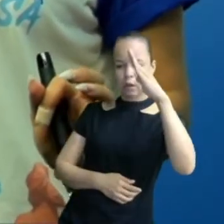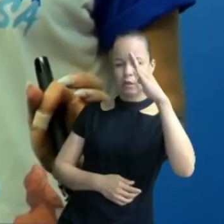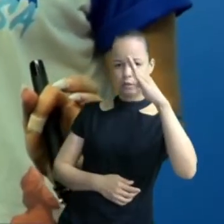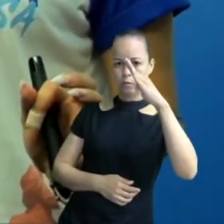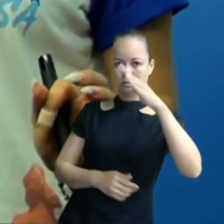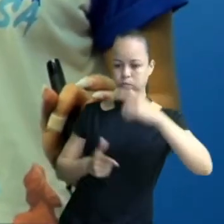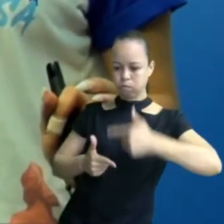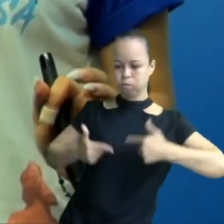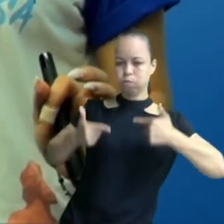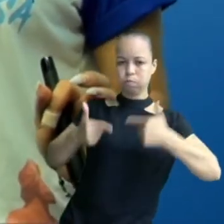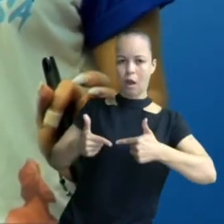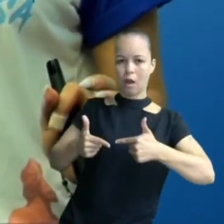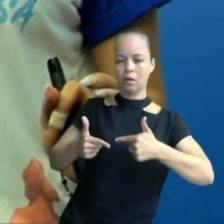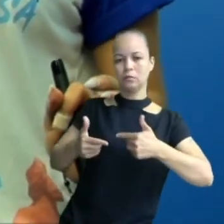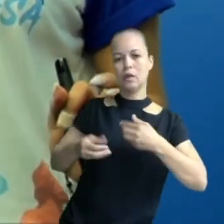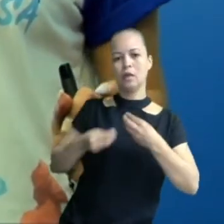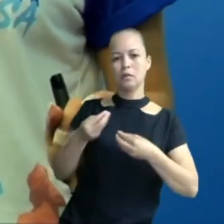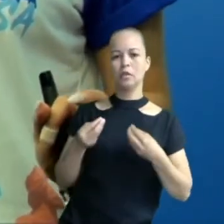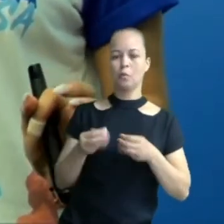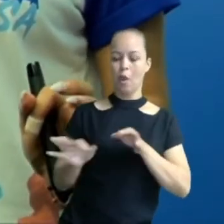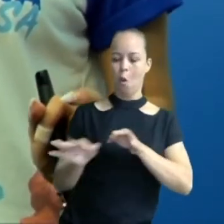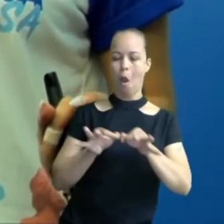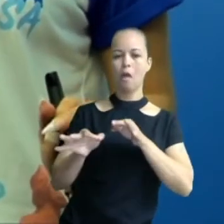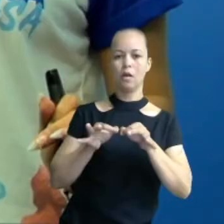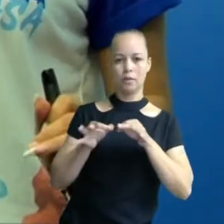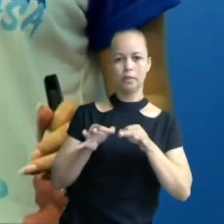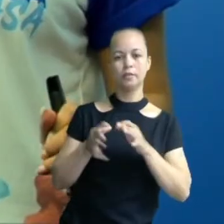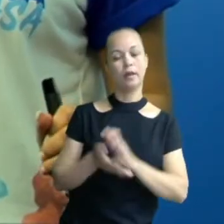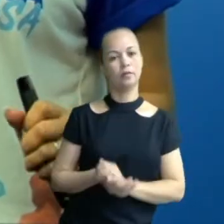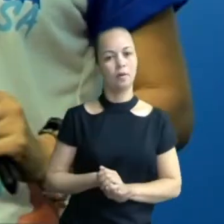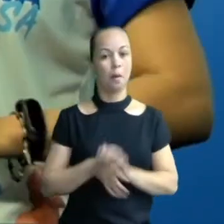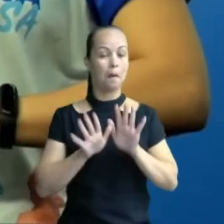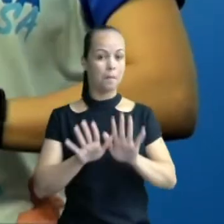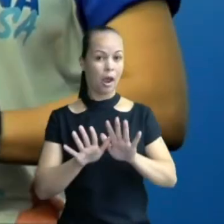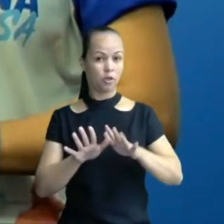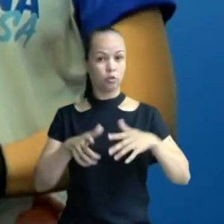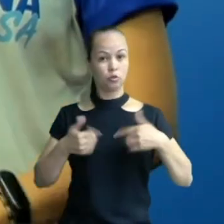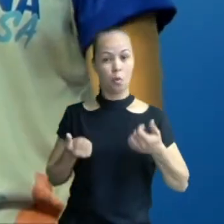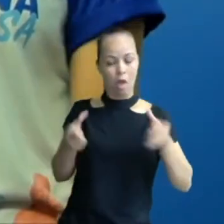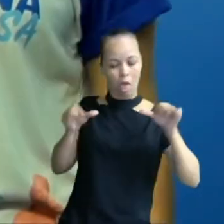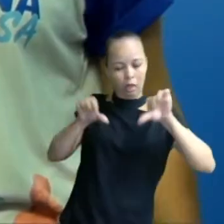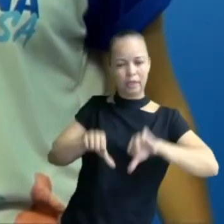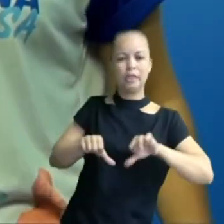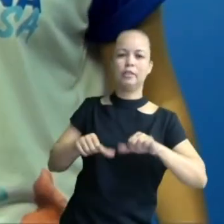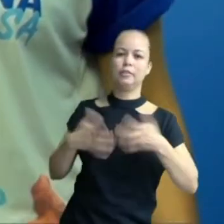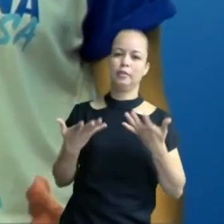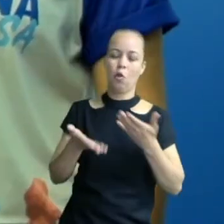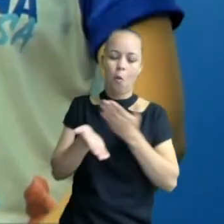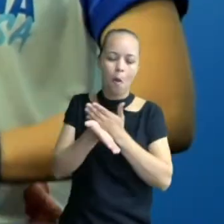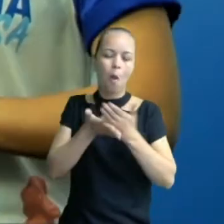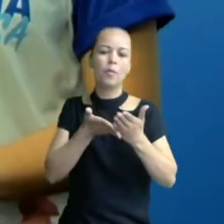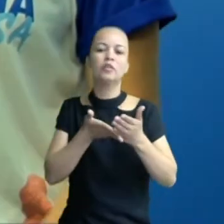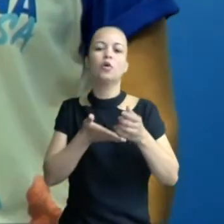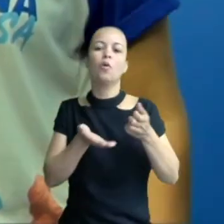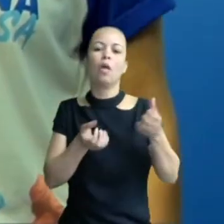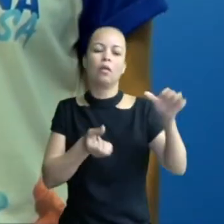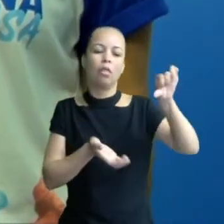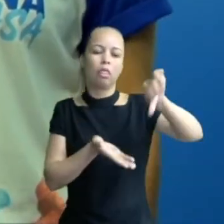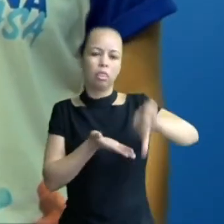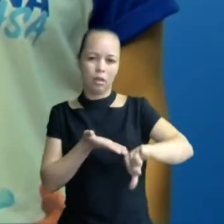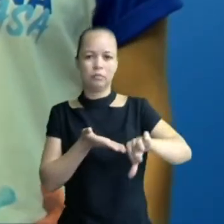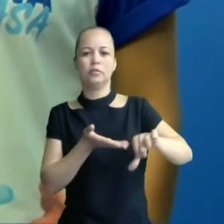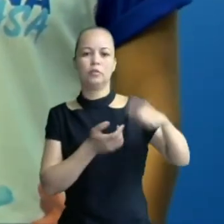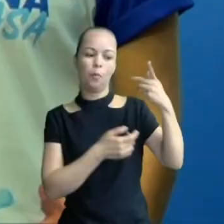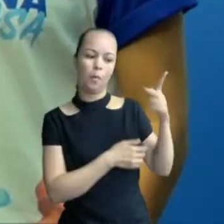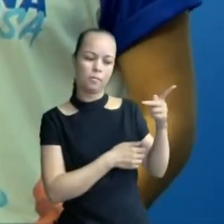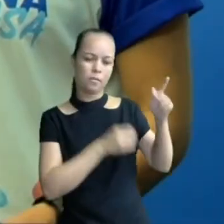armado, era um comando muito bem organizado, sabe? Mas com essa crise, muita coisa, ó, começou a ir de mal a pior para a